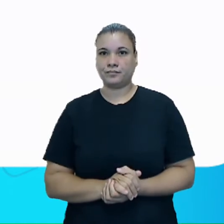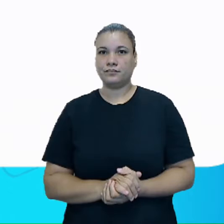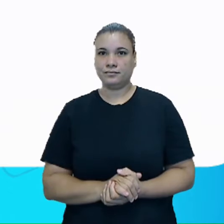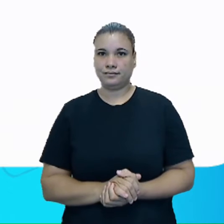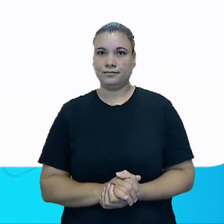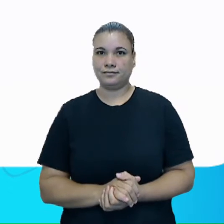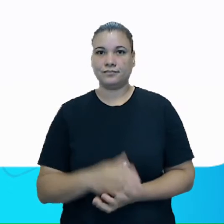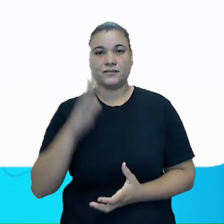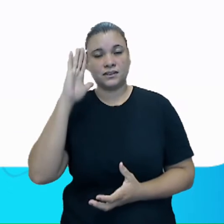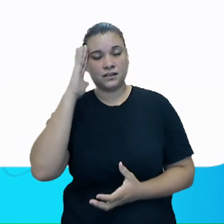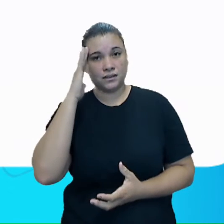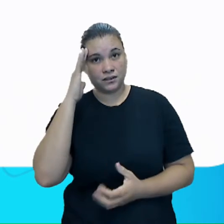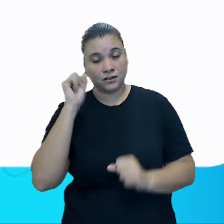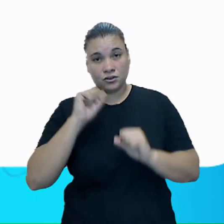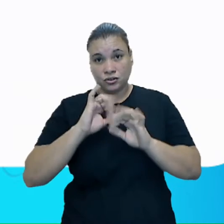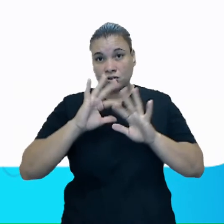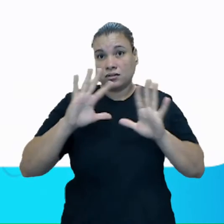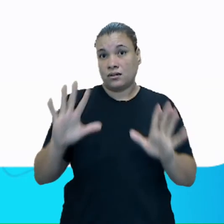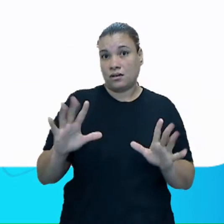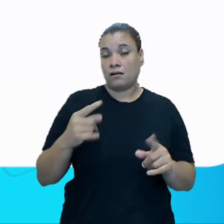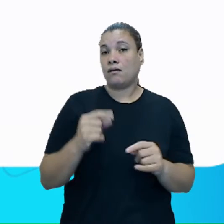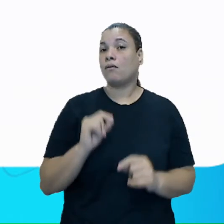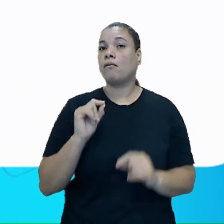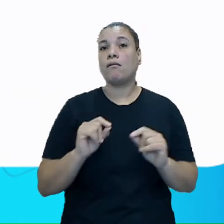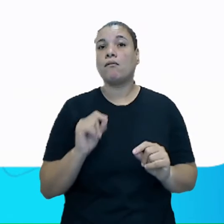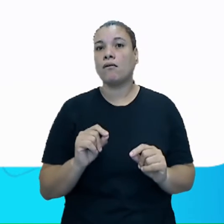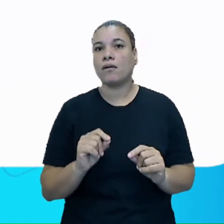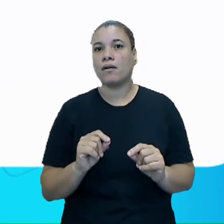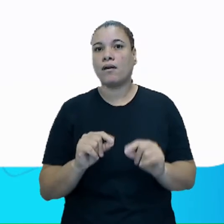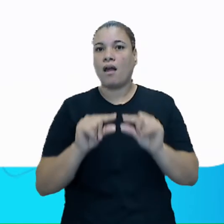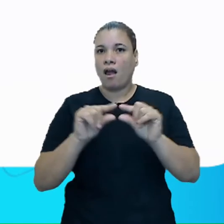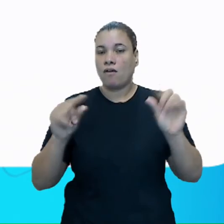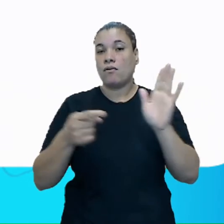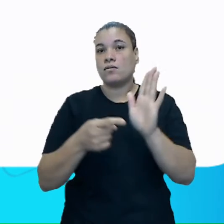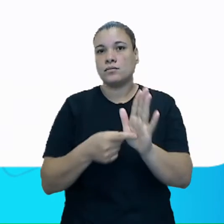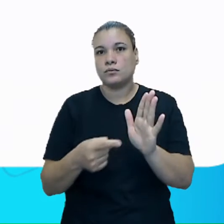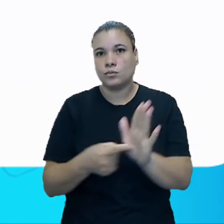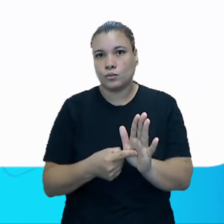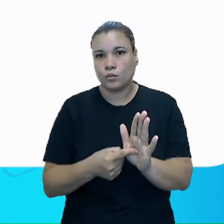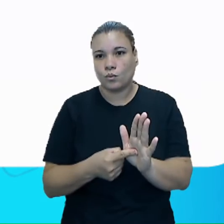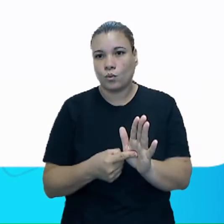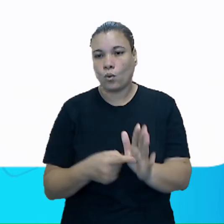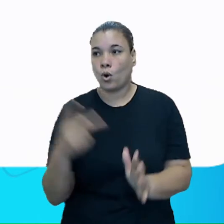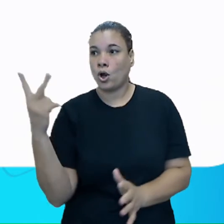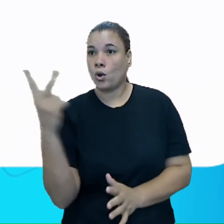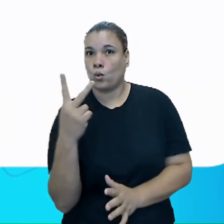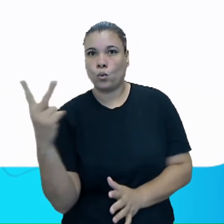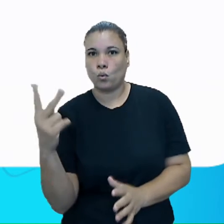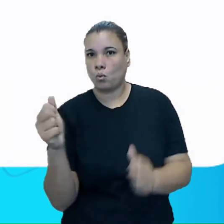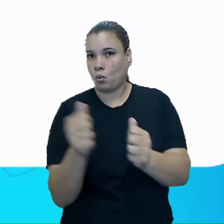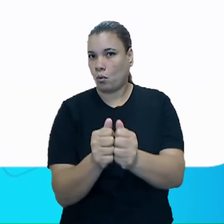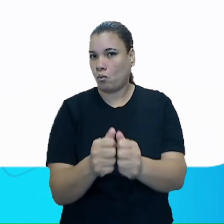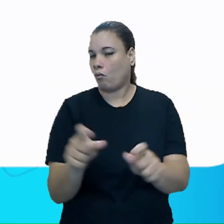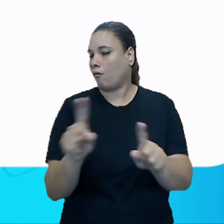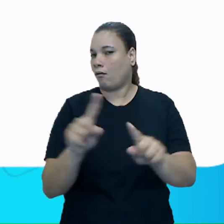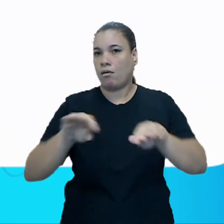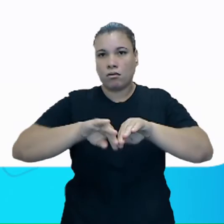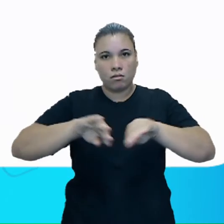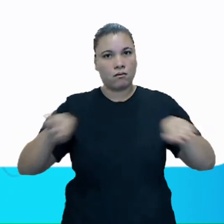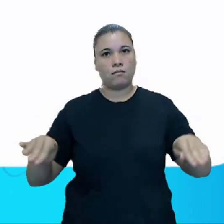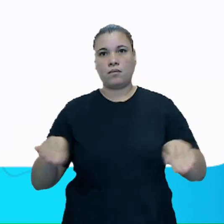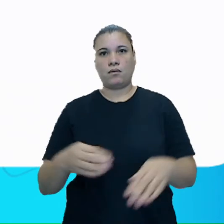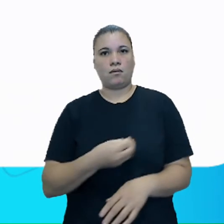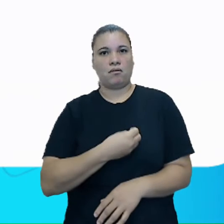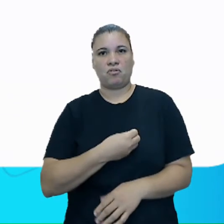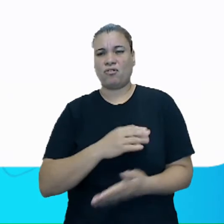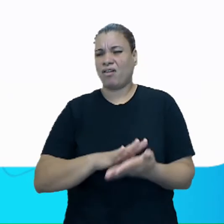nós conseguimos entender, então, que não existe nada é direto e entre eles é indireto. Bem, aqui nós